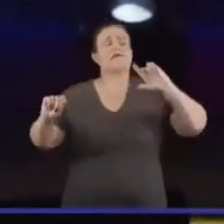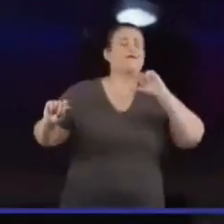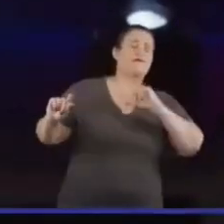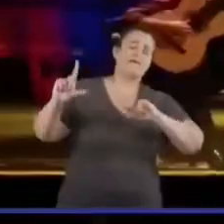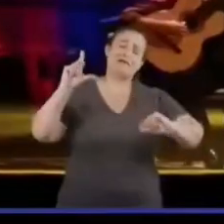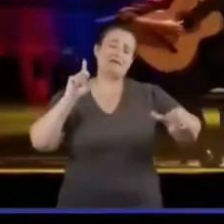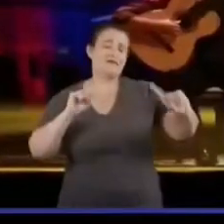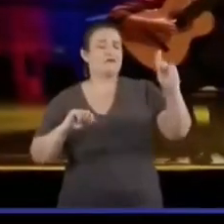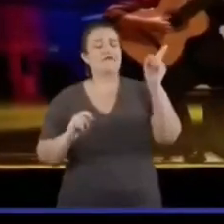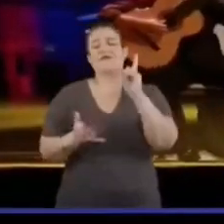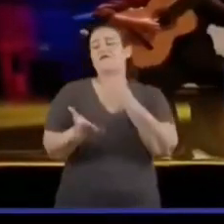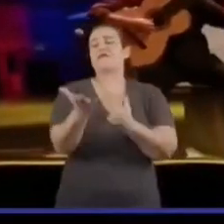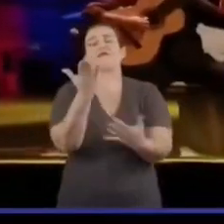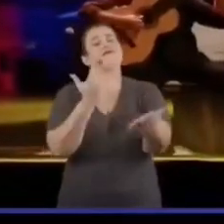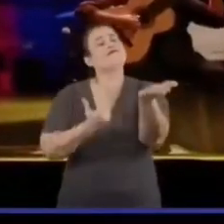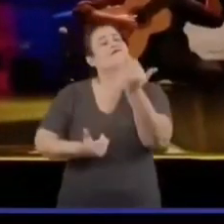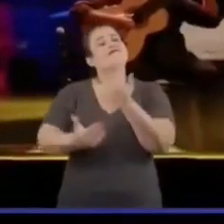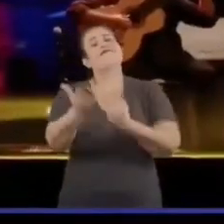vem, vem,